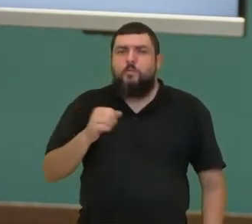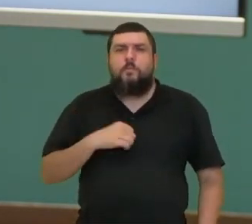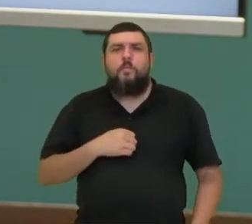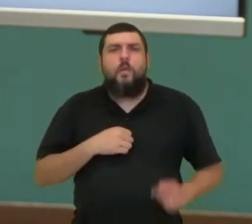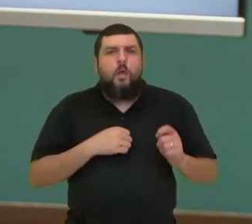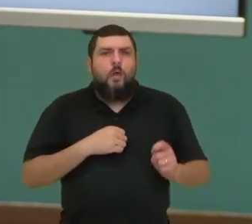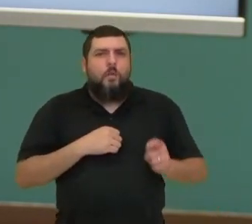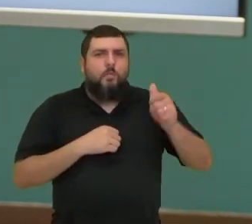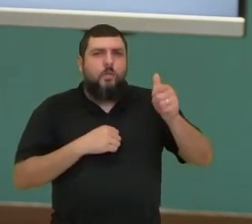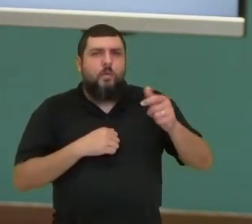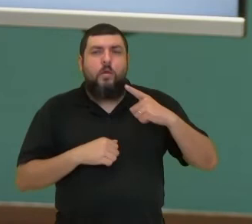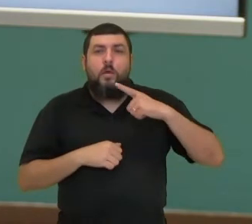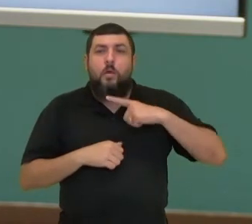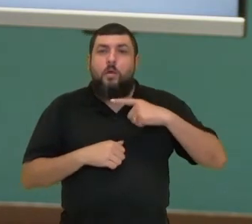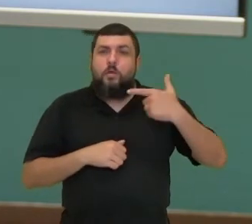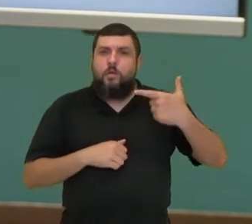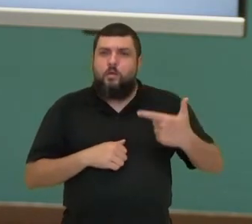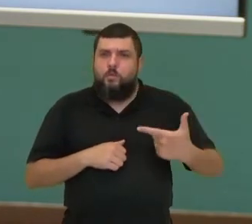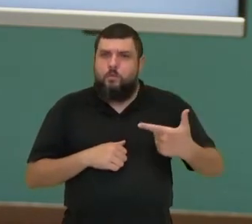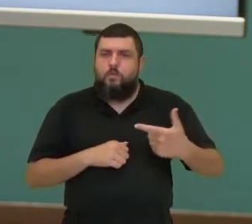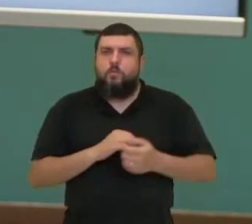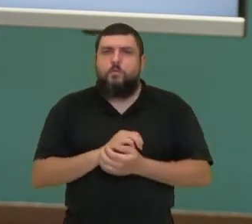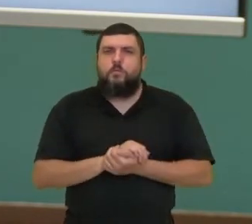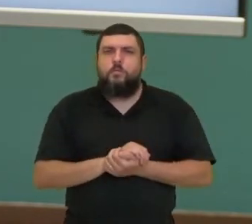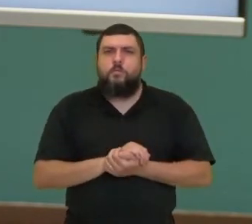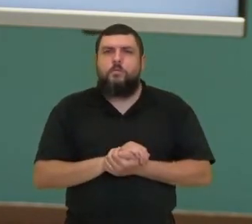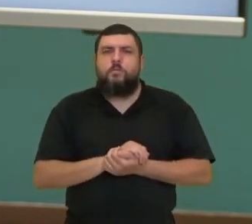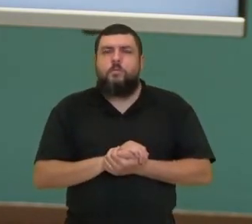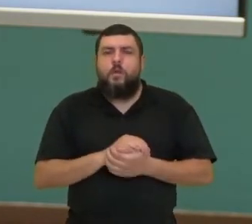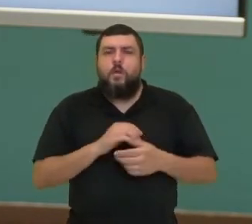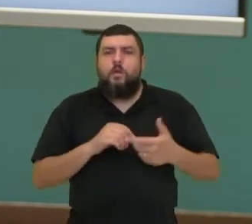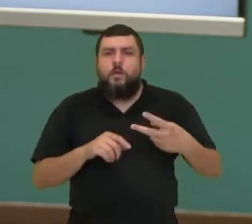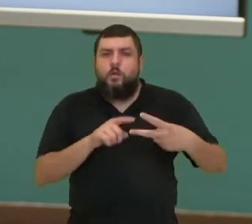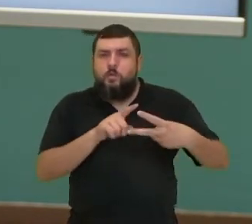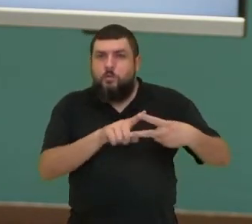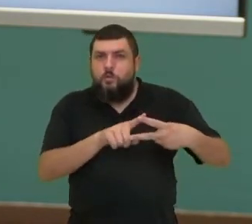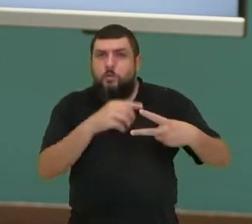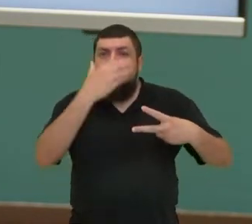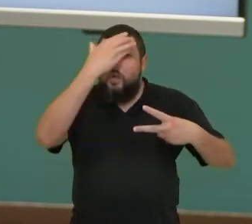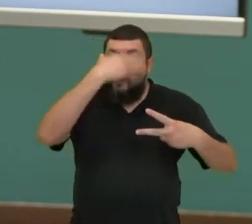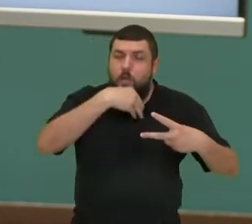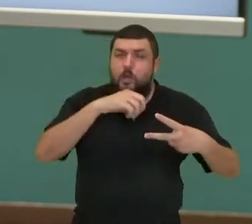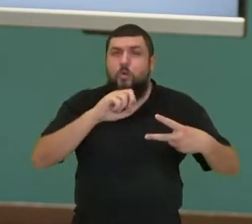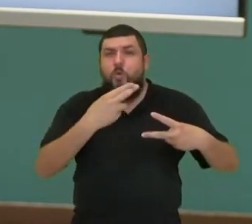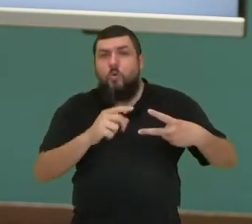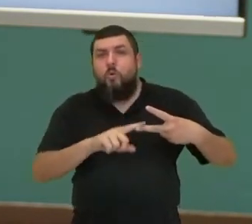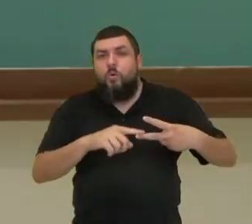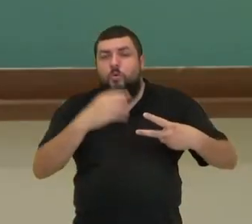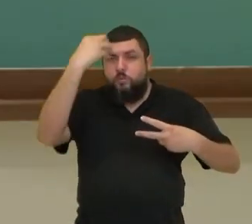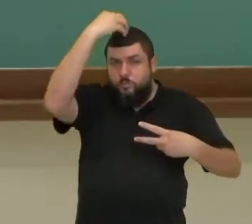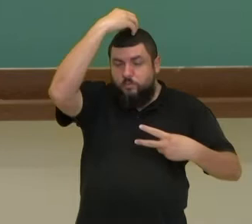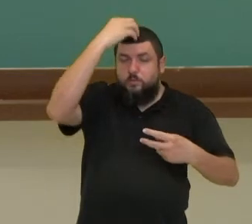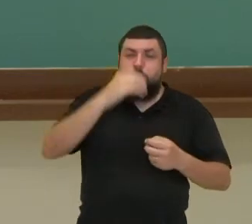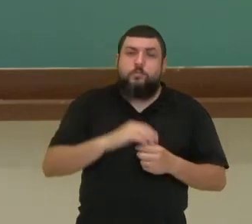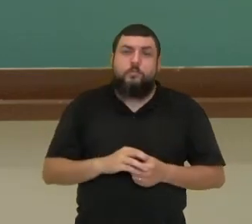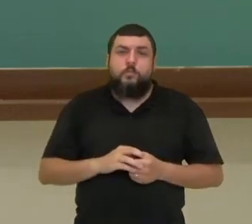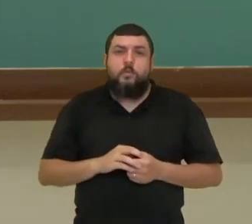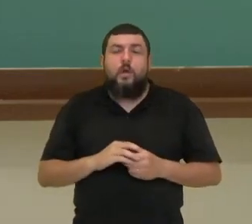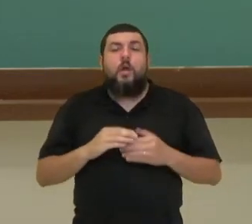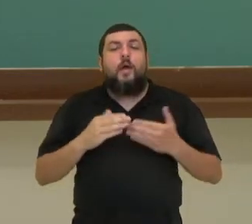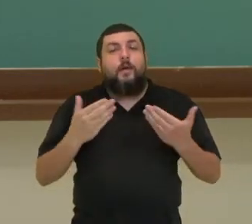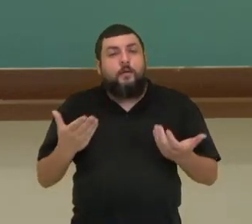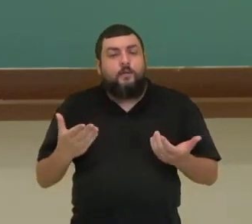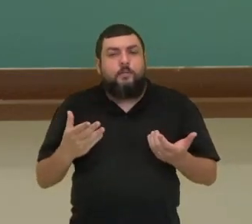ter duas respostas diferentes, ou vai ser cara ou vai ser coroa. Portanto, o